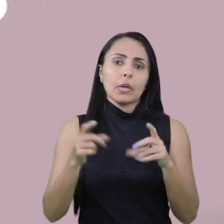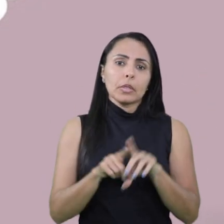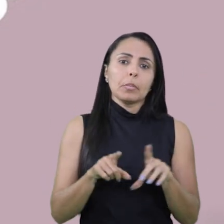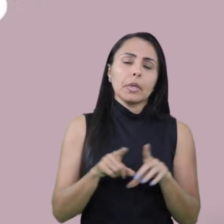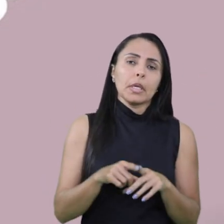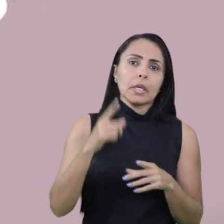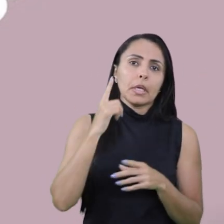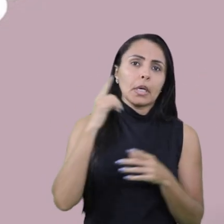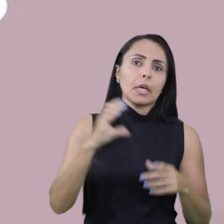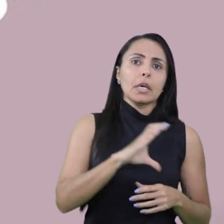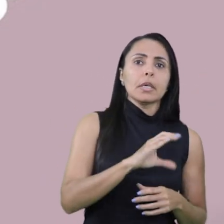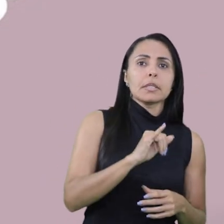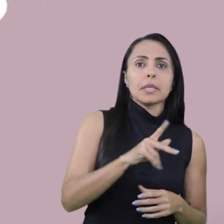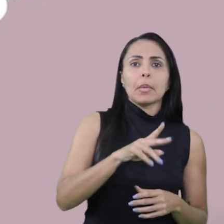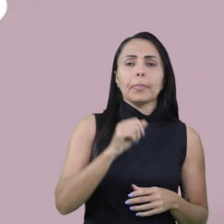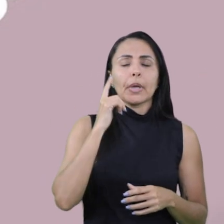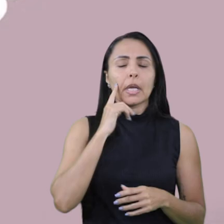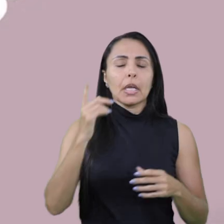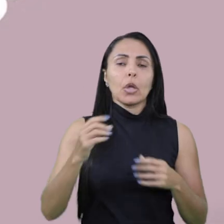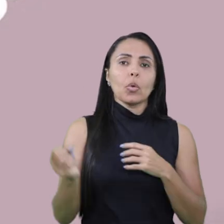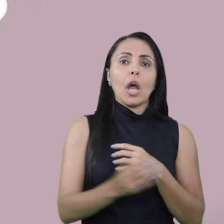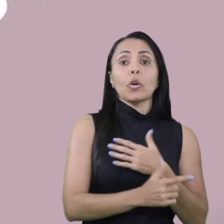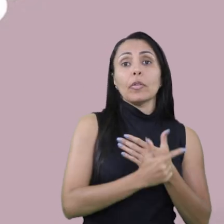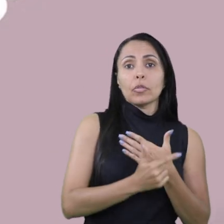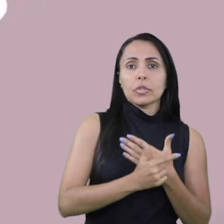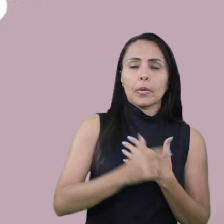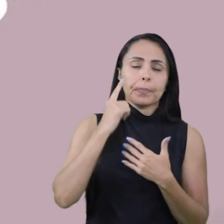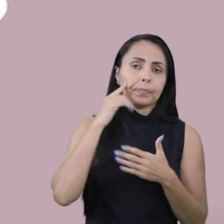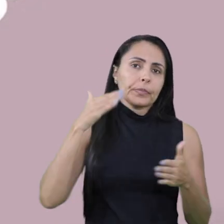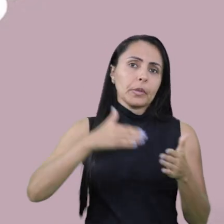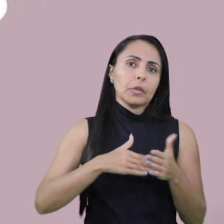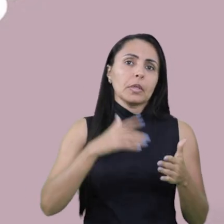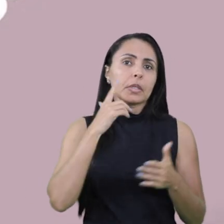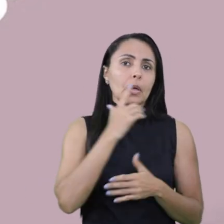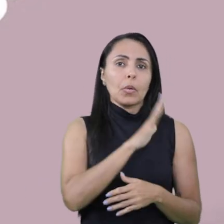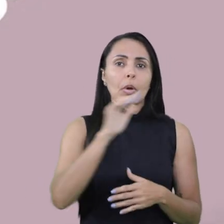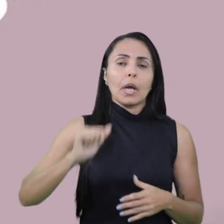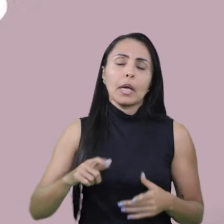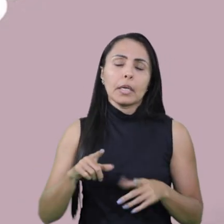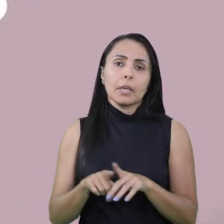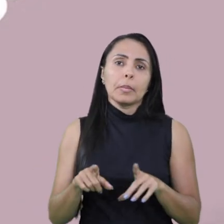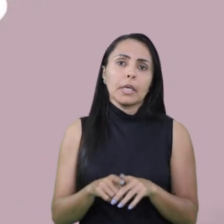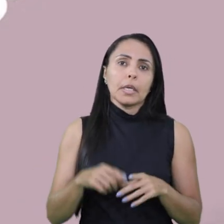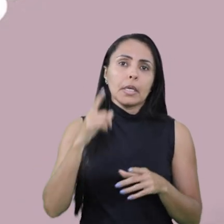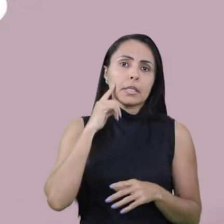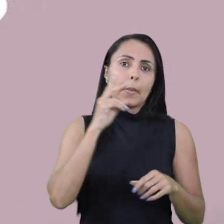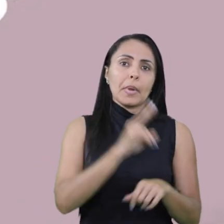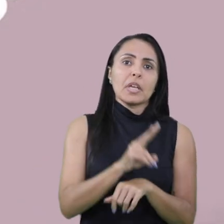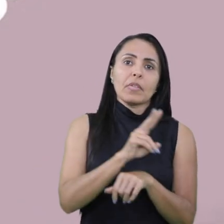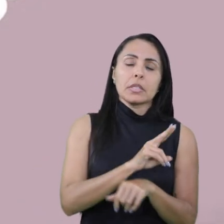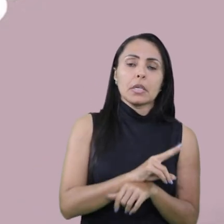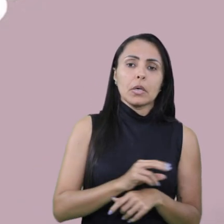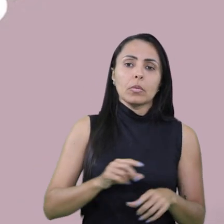comissão, a CIPA, ela ganhou uma nova função nessa última sigla, o A, que é a Comissão Interna de Preservação a